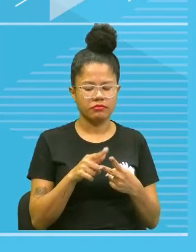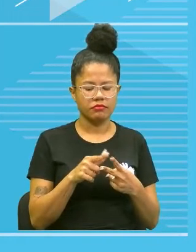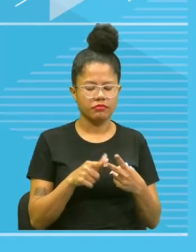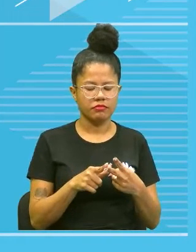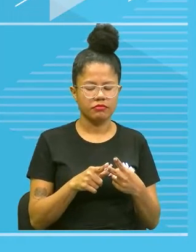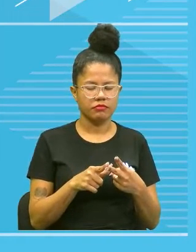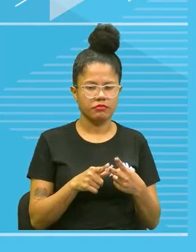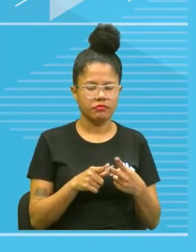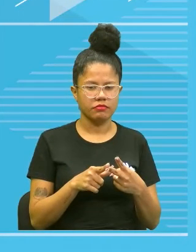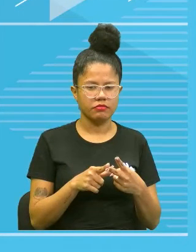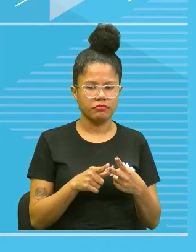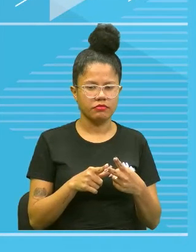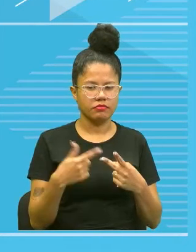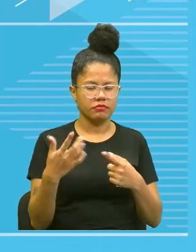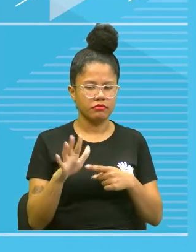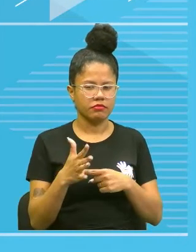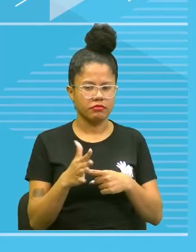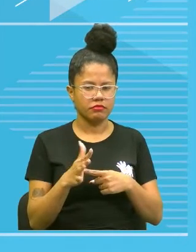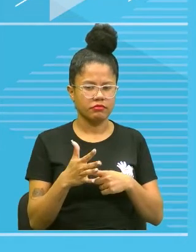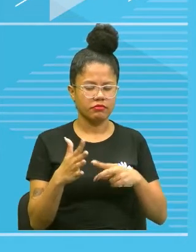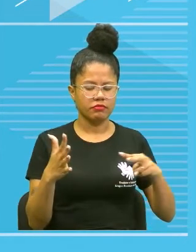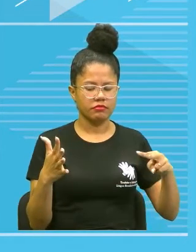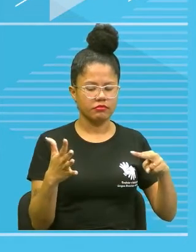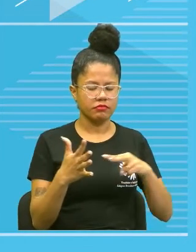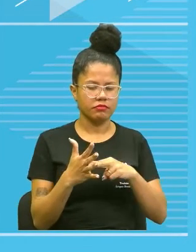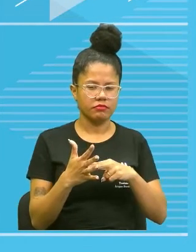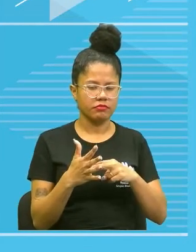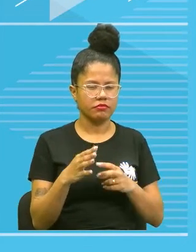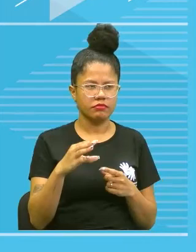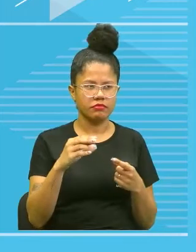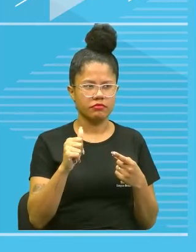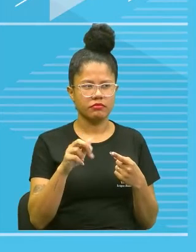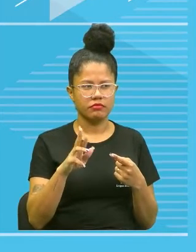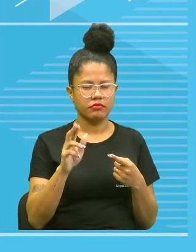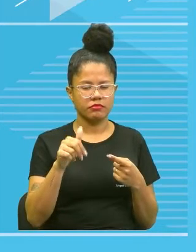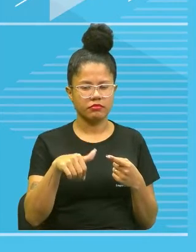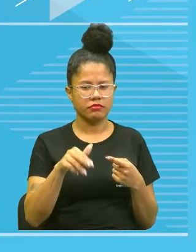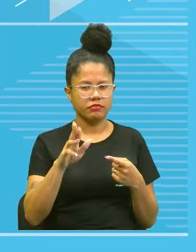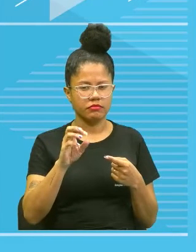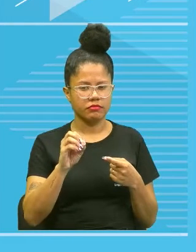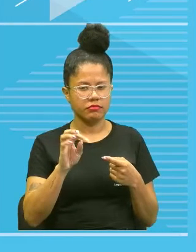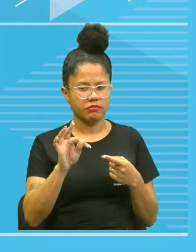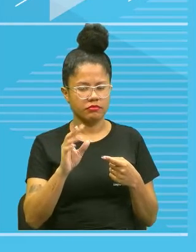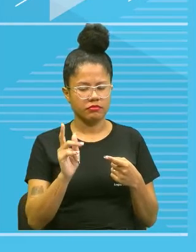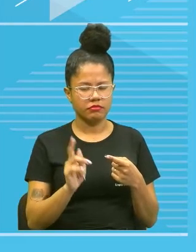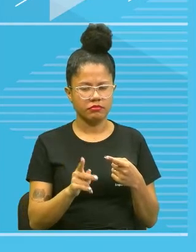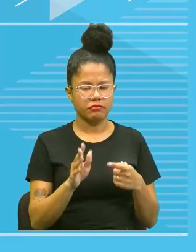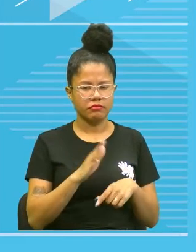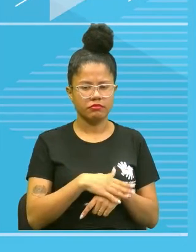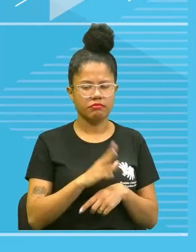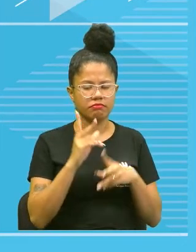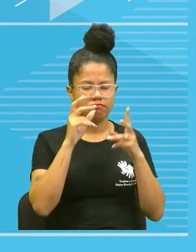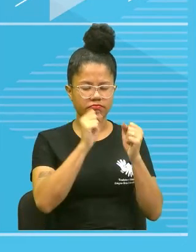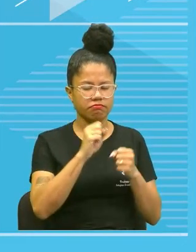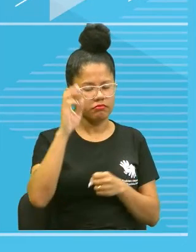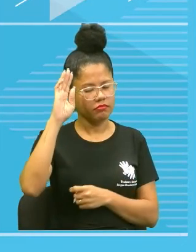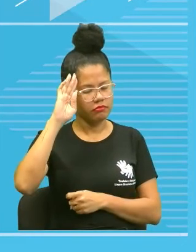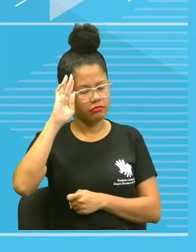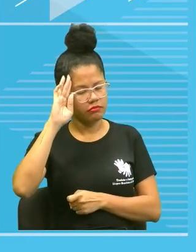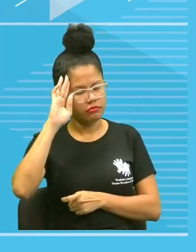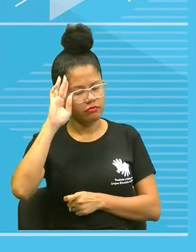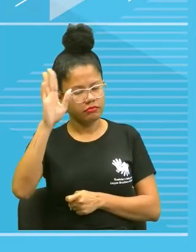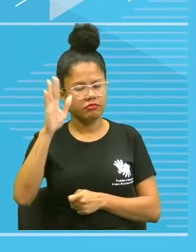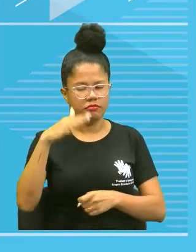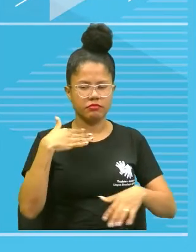a uma máquina térmica, a de Carnot sempre é a mais forte, tá bom? Ela sempre vai ser a principal